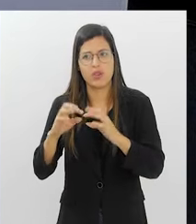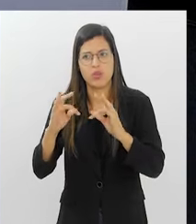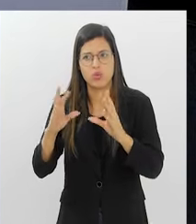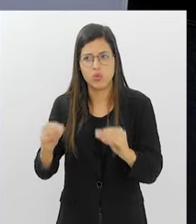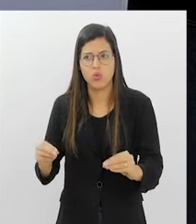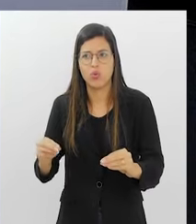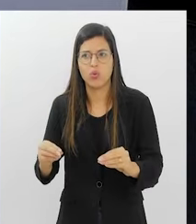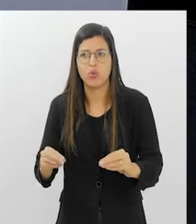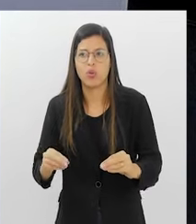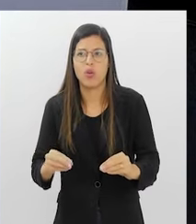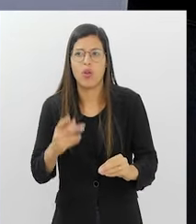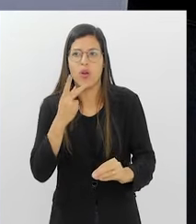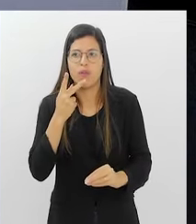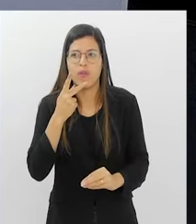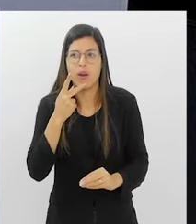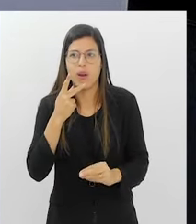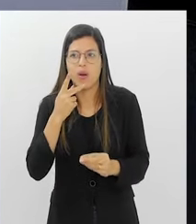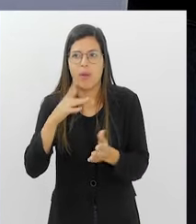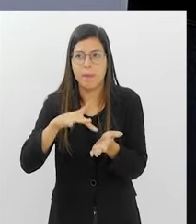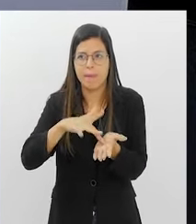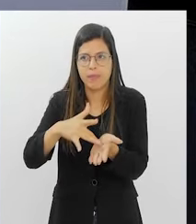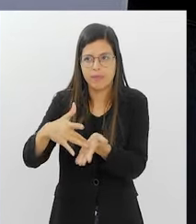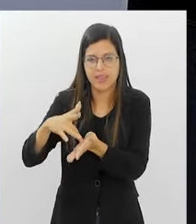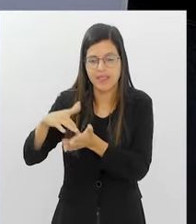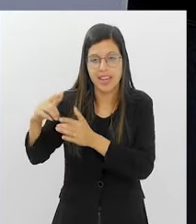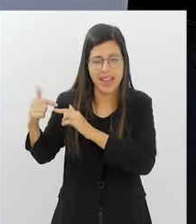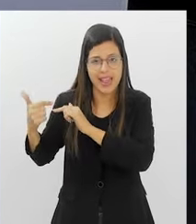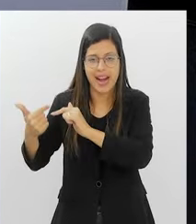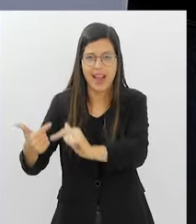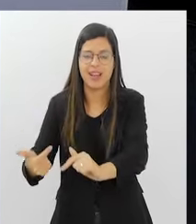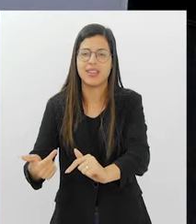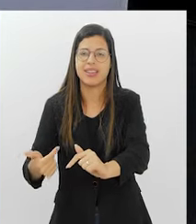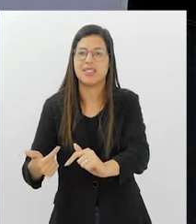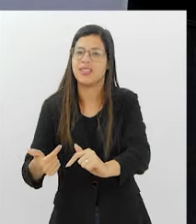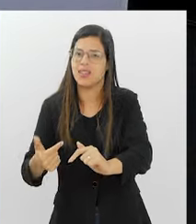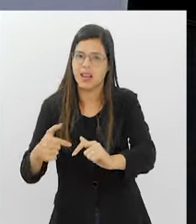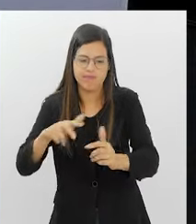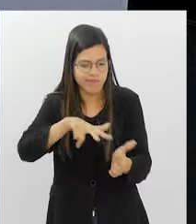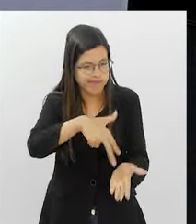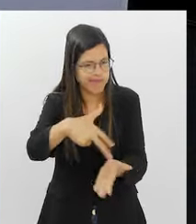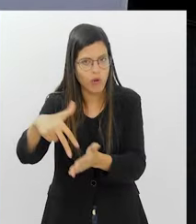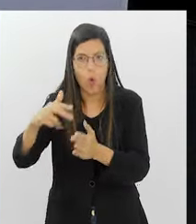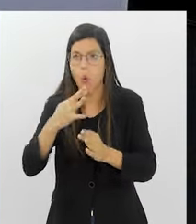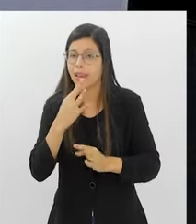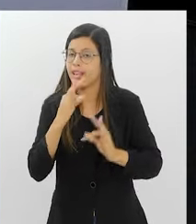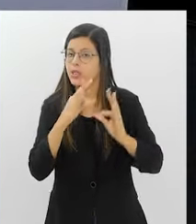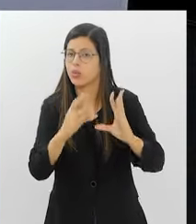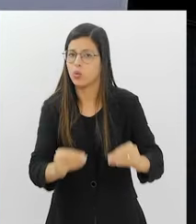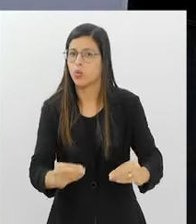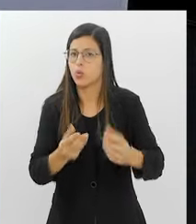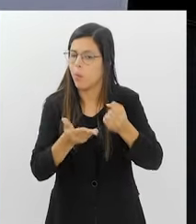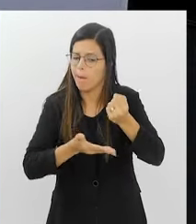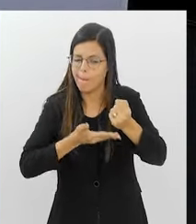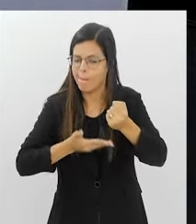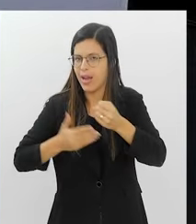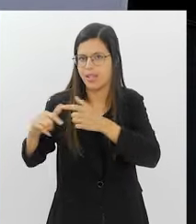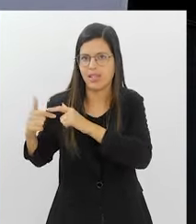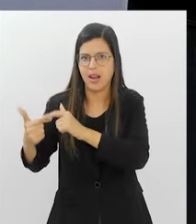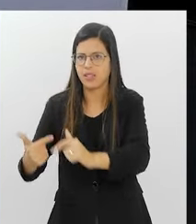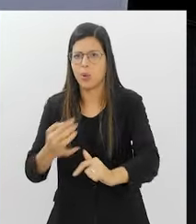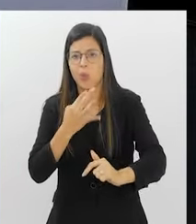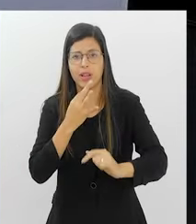é eu digo que quem é bailarina clássica dança Tudo dança tudo mesmo quem tem a sua base clás